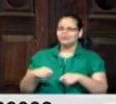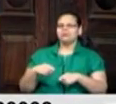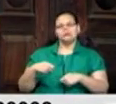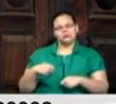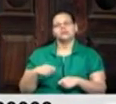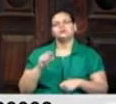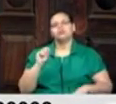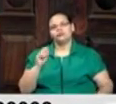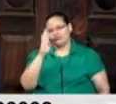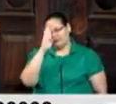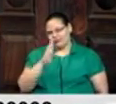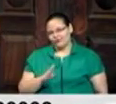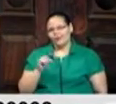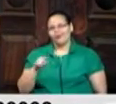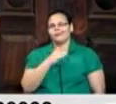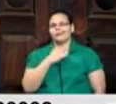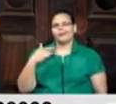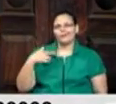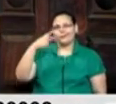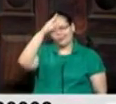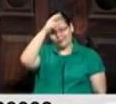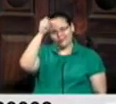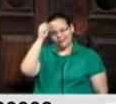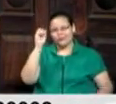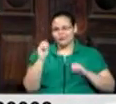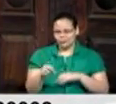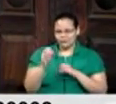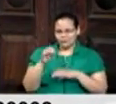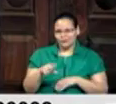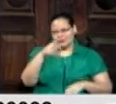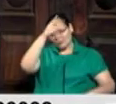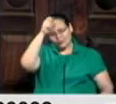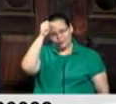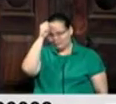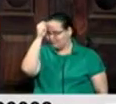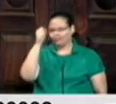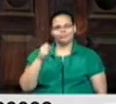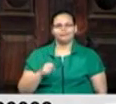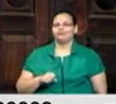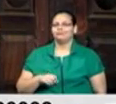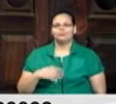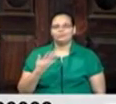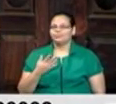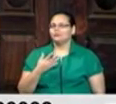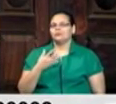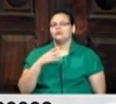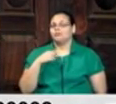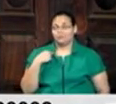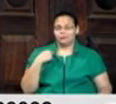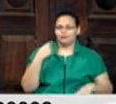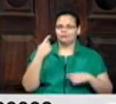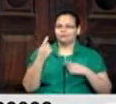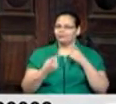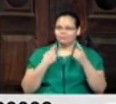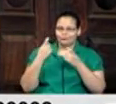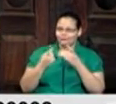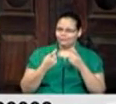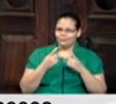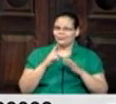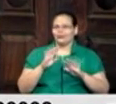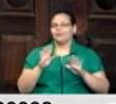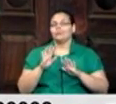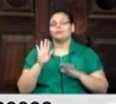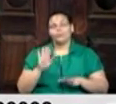depende diretamente da saúde pública e da educação pública, não vai se ter essa preocupação, não vai se